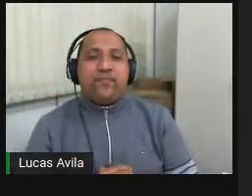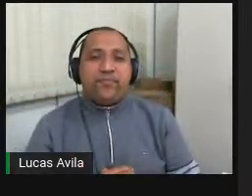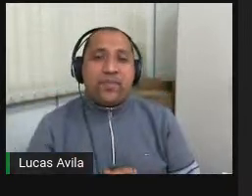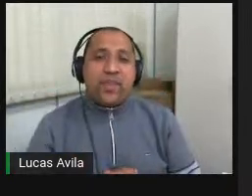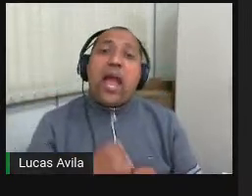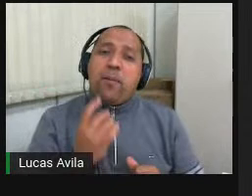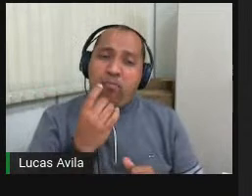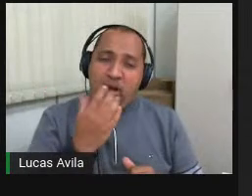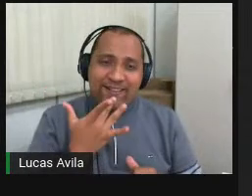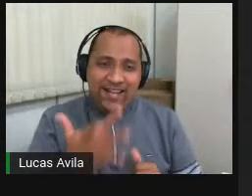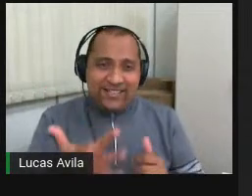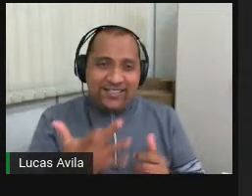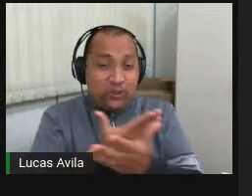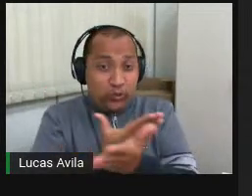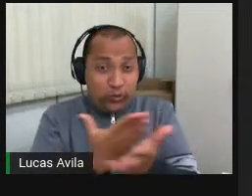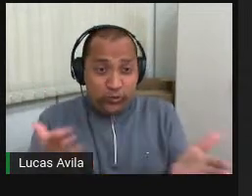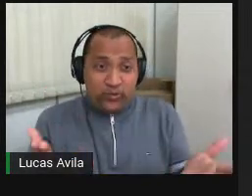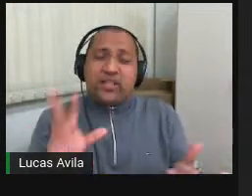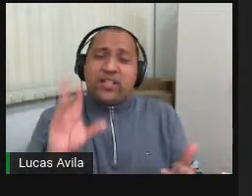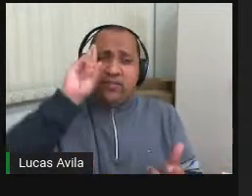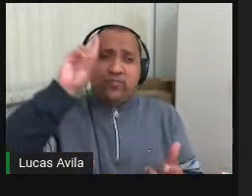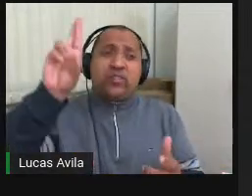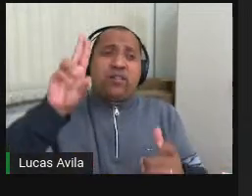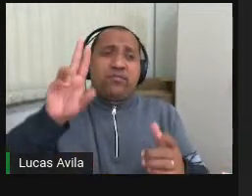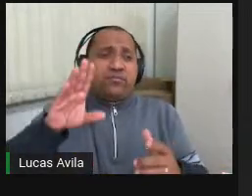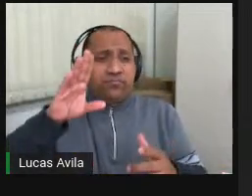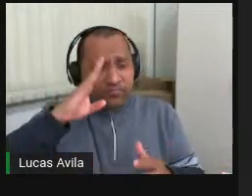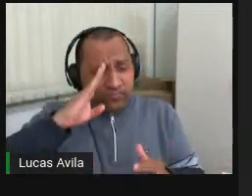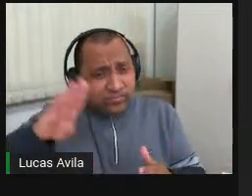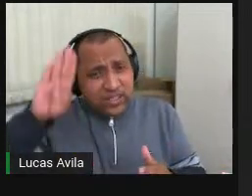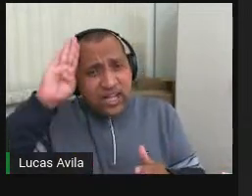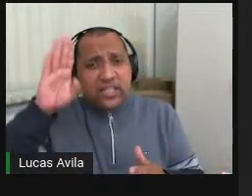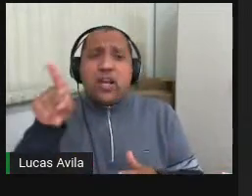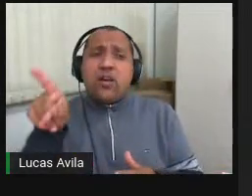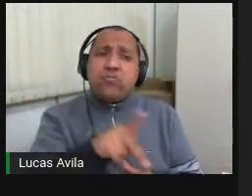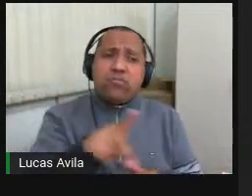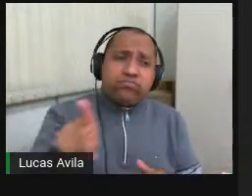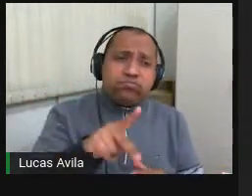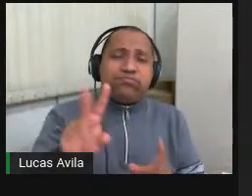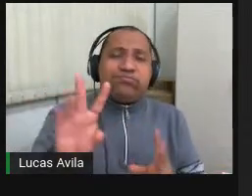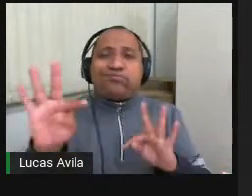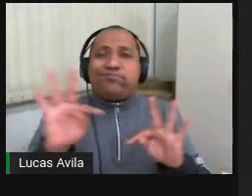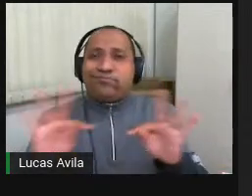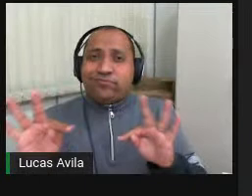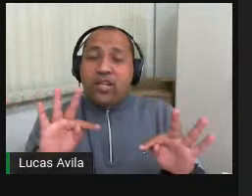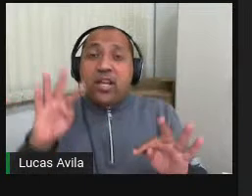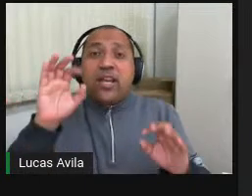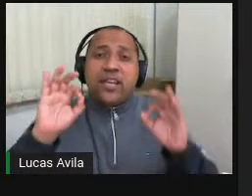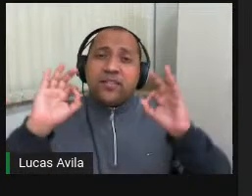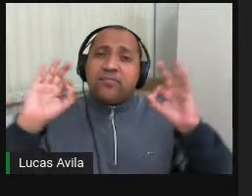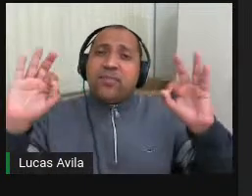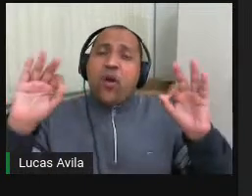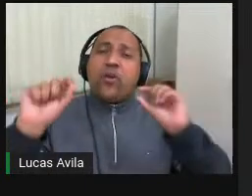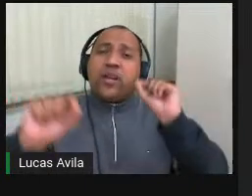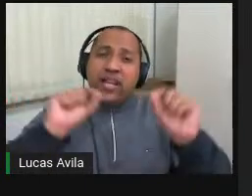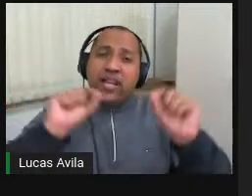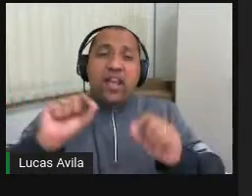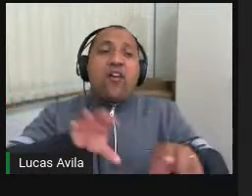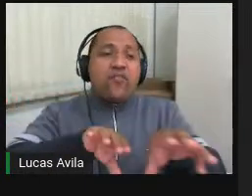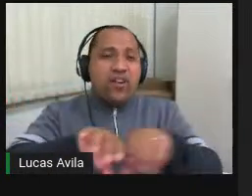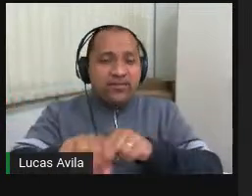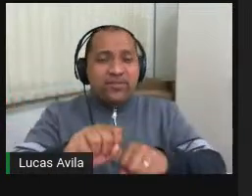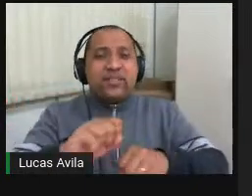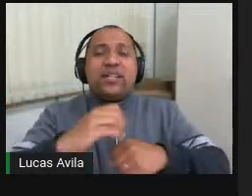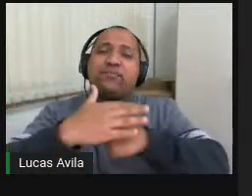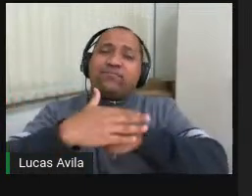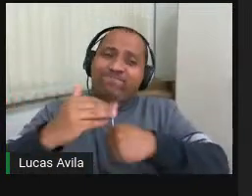tarde a todos, autoridades acadêmicas, colegas professores, técnicos, especialmente a todos os formandos, e um carinho, um abraço